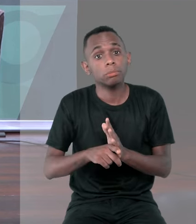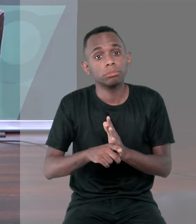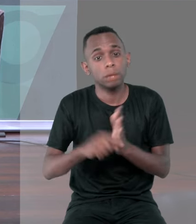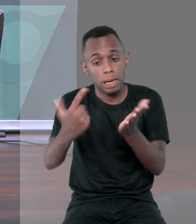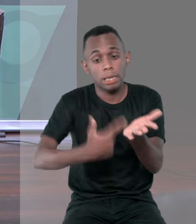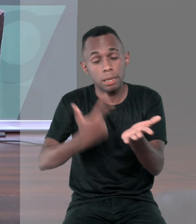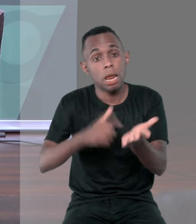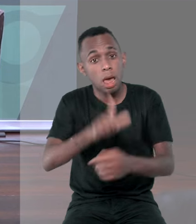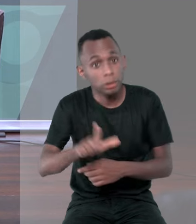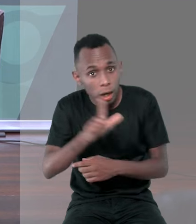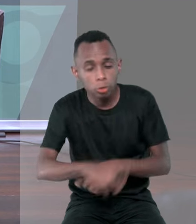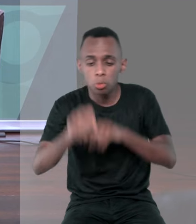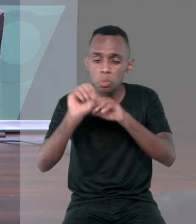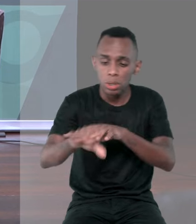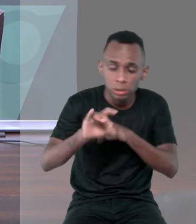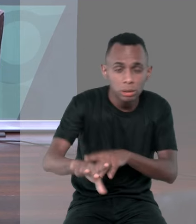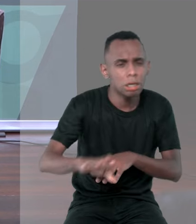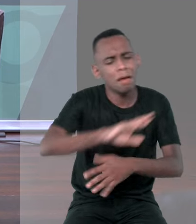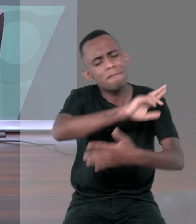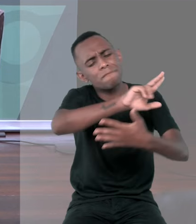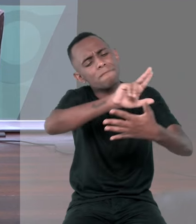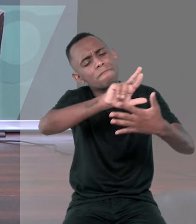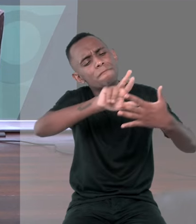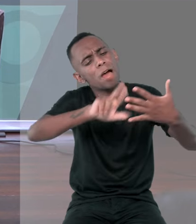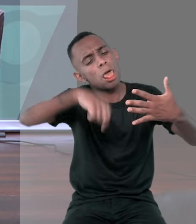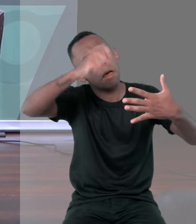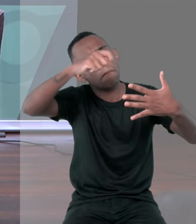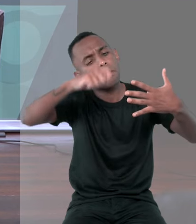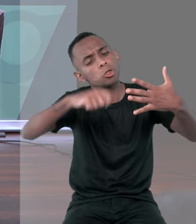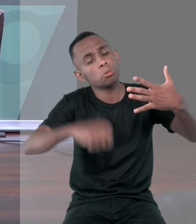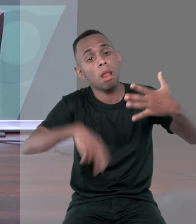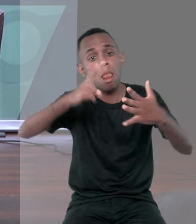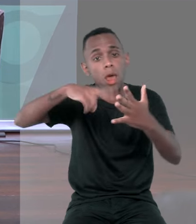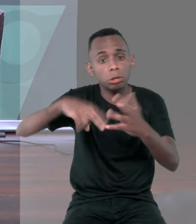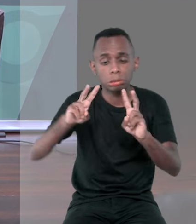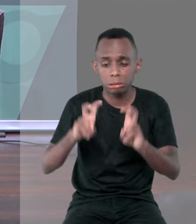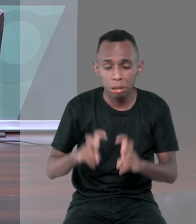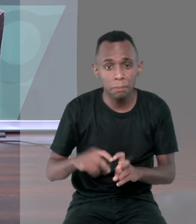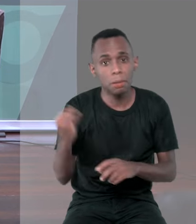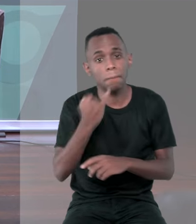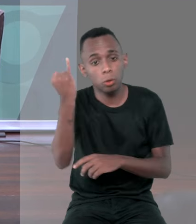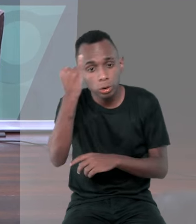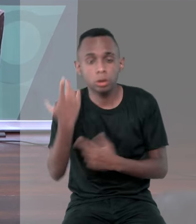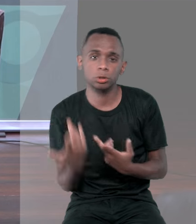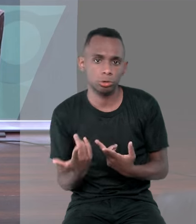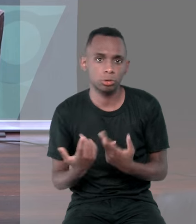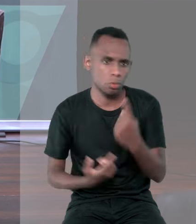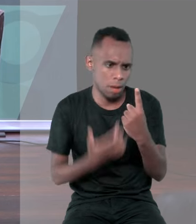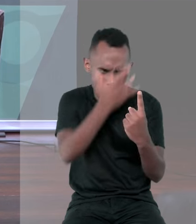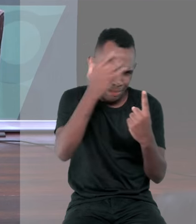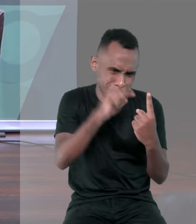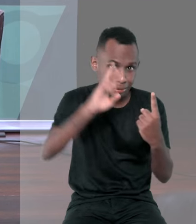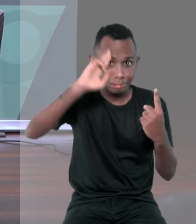da educação, do ensino. São milhares de possibilidades de leitura desse livro, e uma pessoa que é